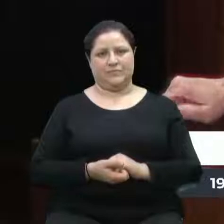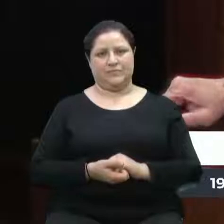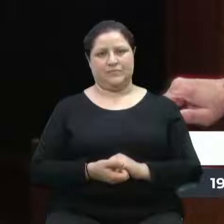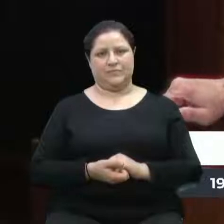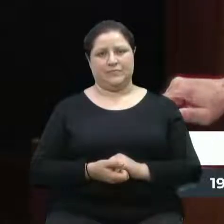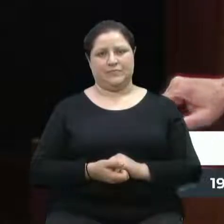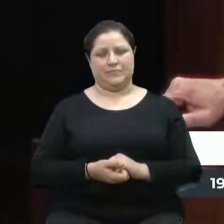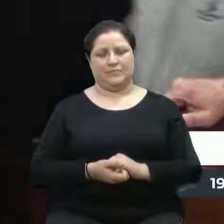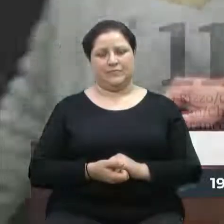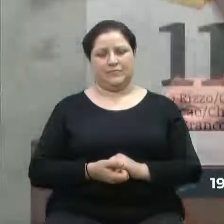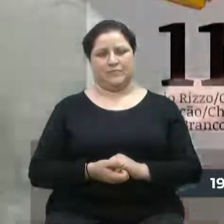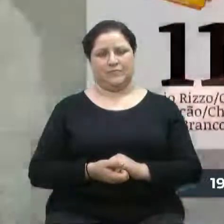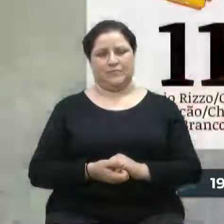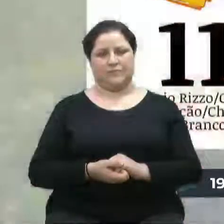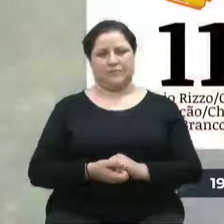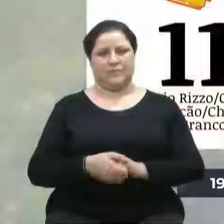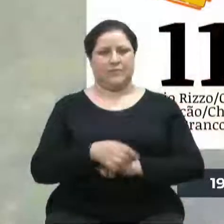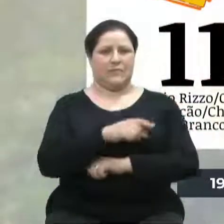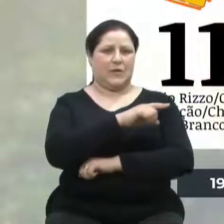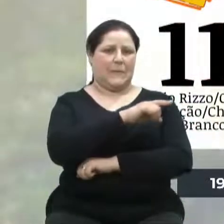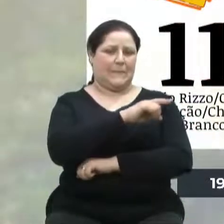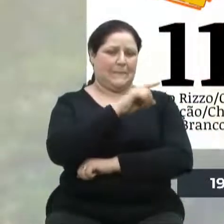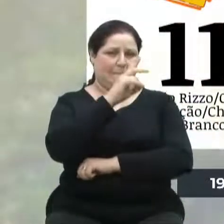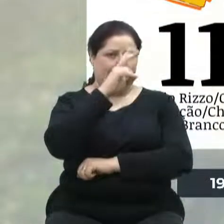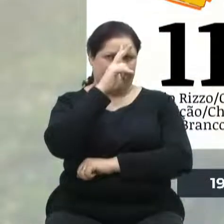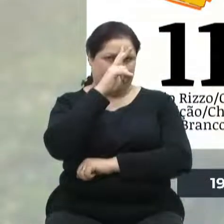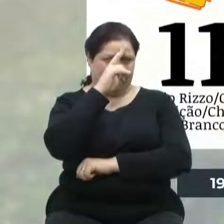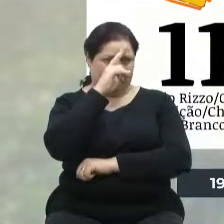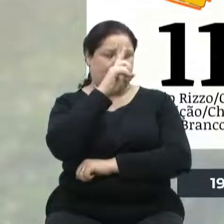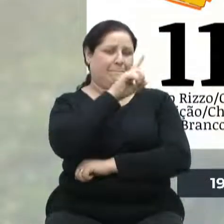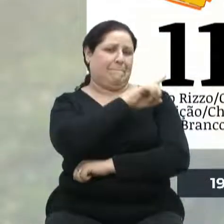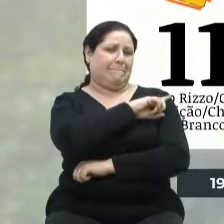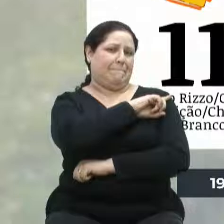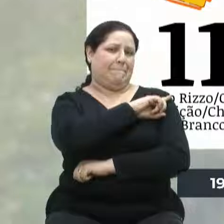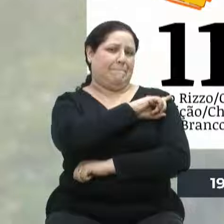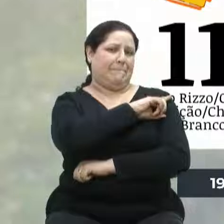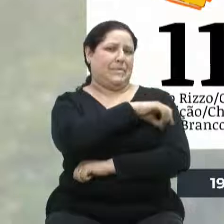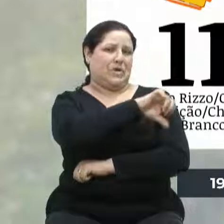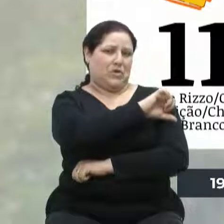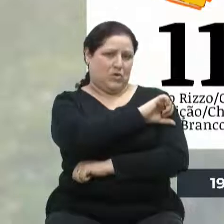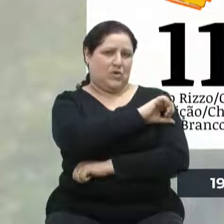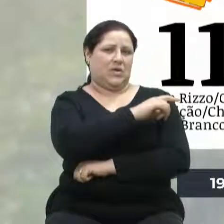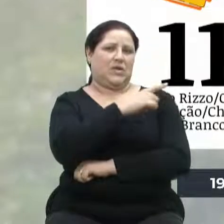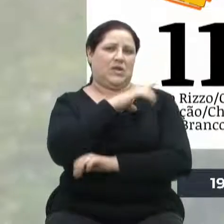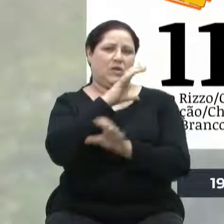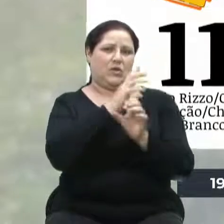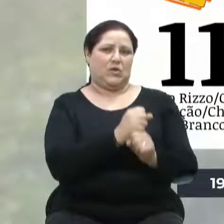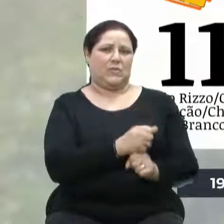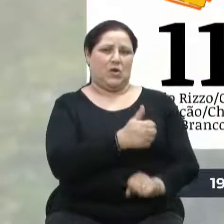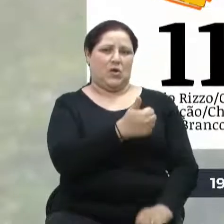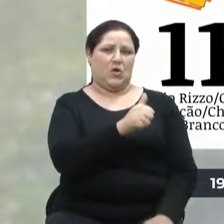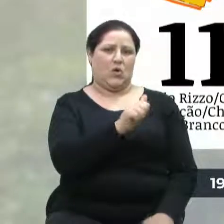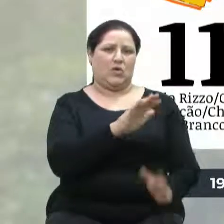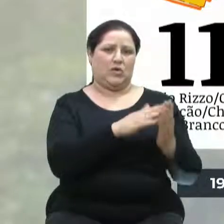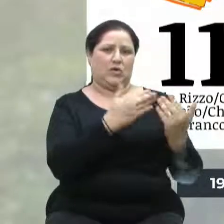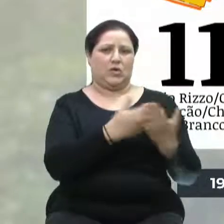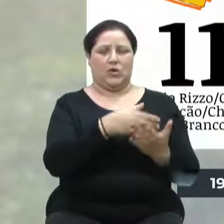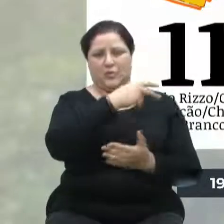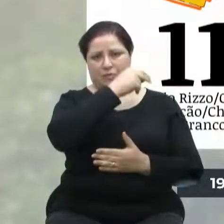Então, no ensino fundamental e médio, nós temos 11 escolas municipais. E nós temos